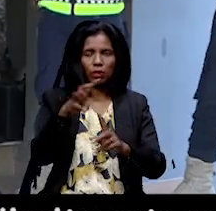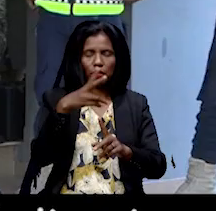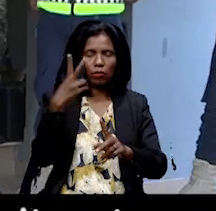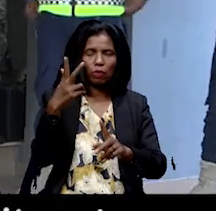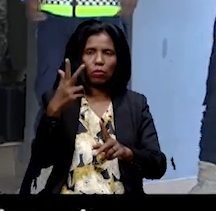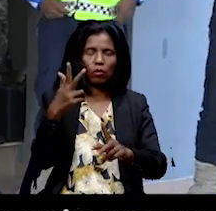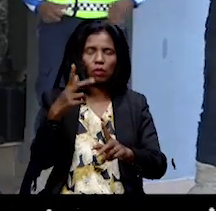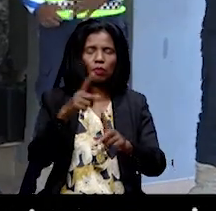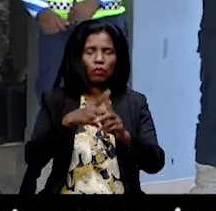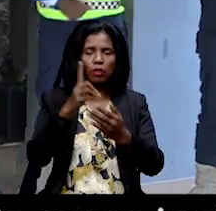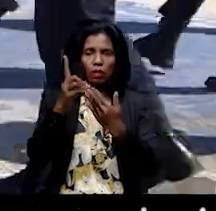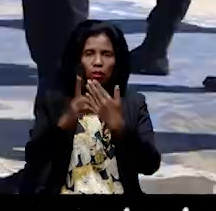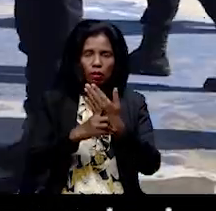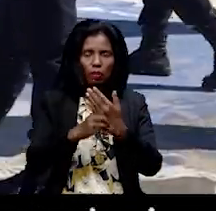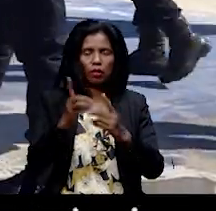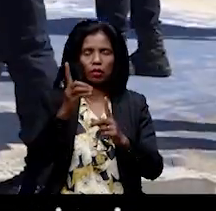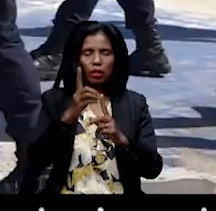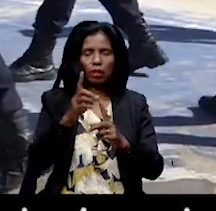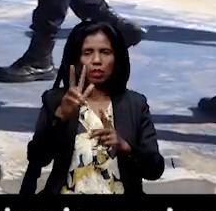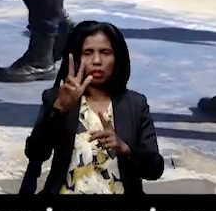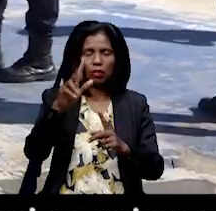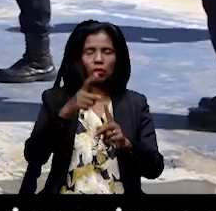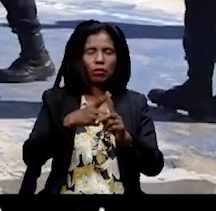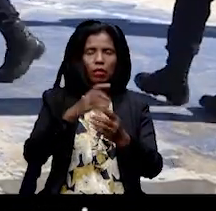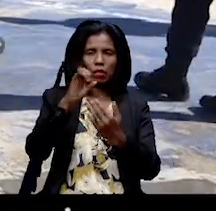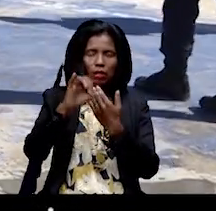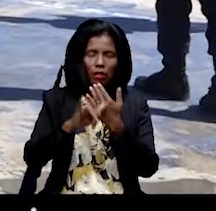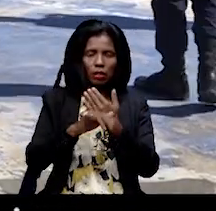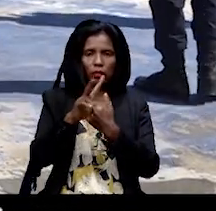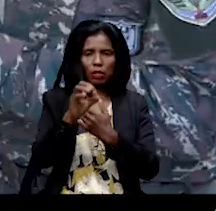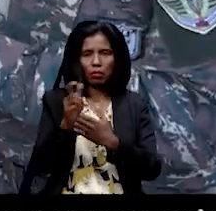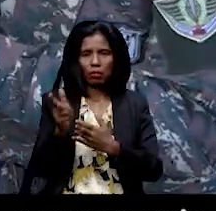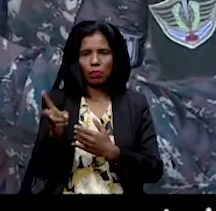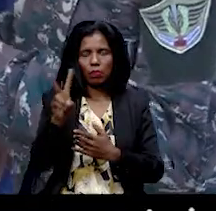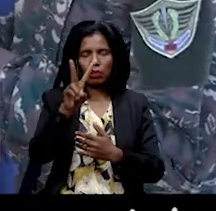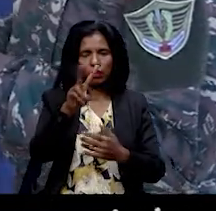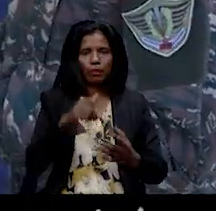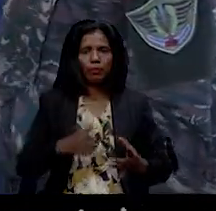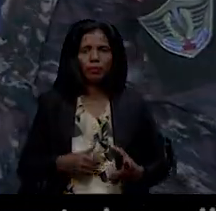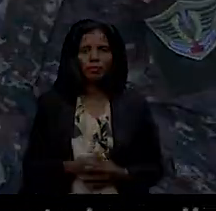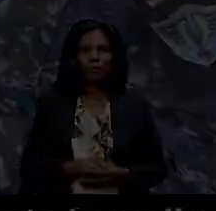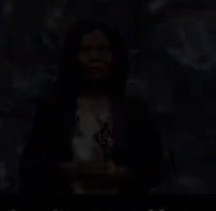dezembro, né, to loron tolo fulan janeiro, tinan rim rua, ronolo recém rua. Napoleão Xavier, Dilma Suzetti, Ziemen.